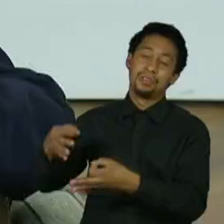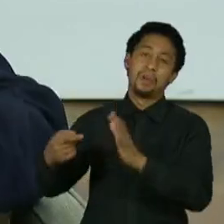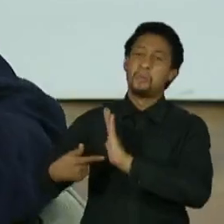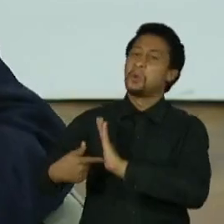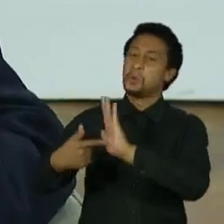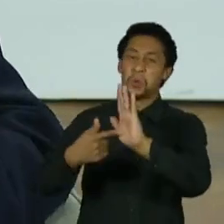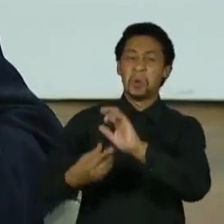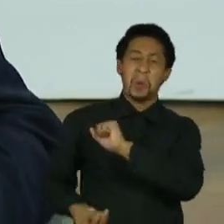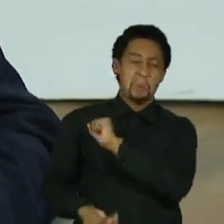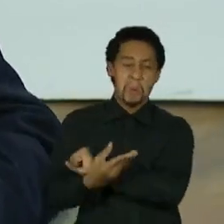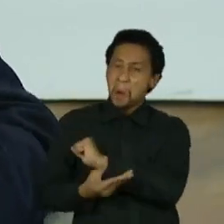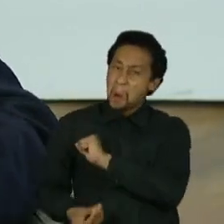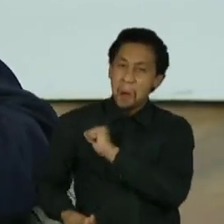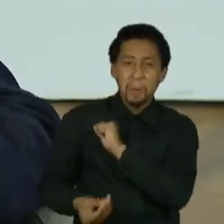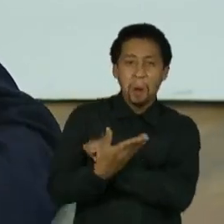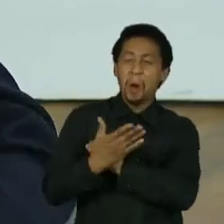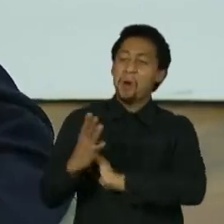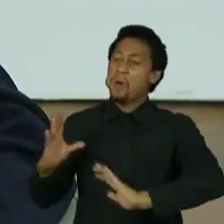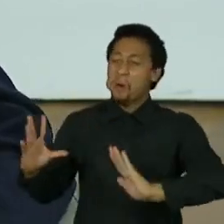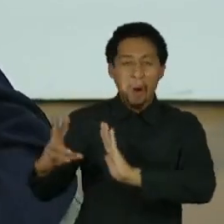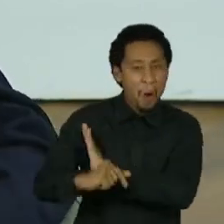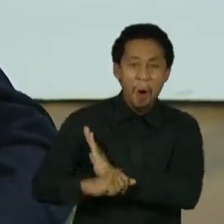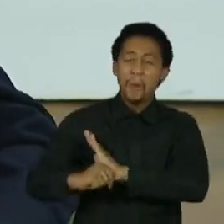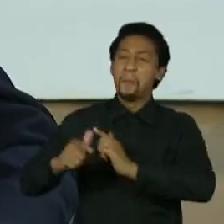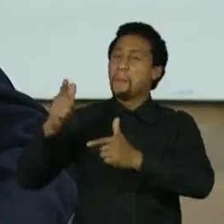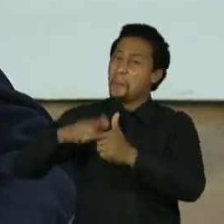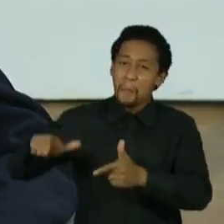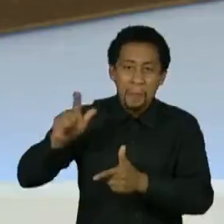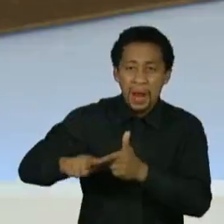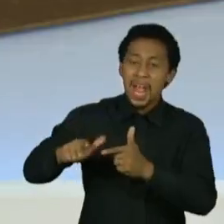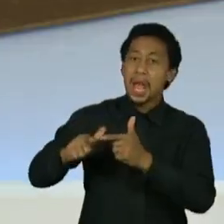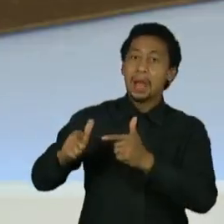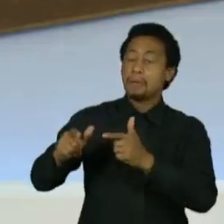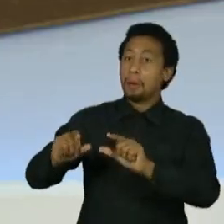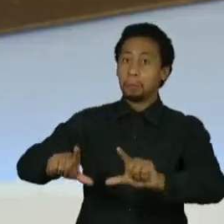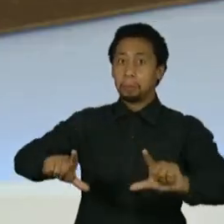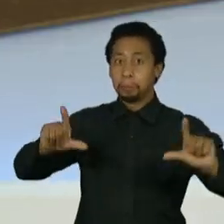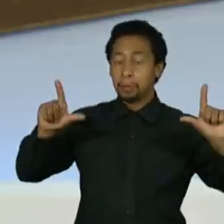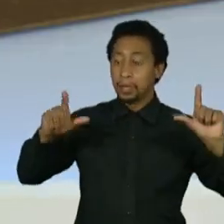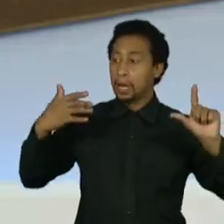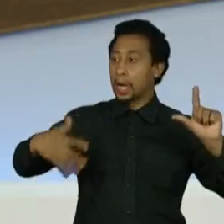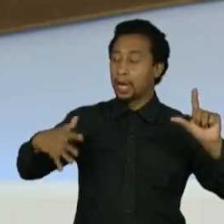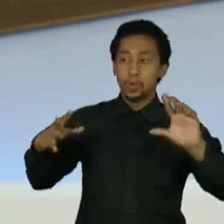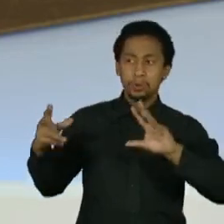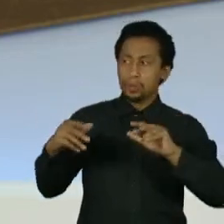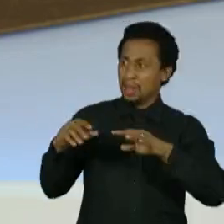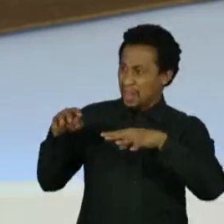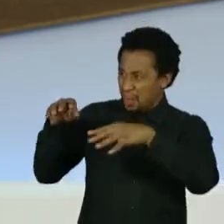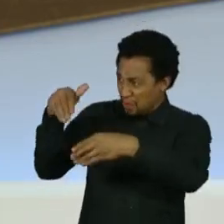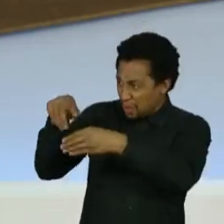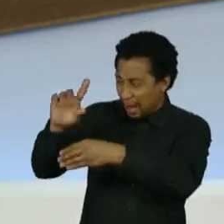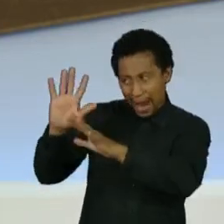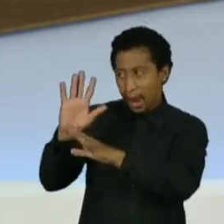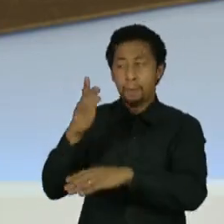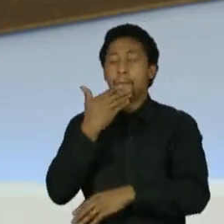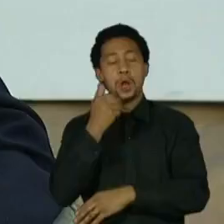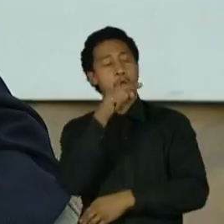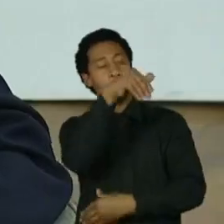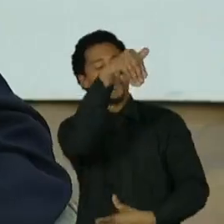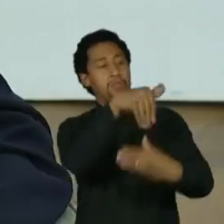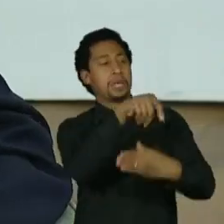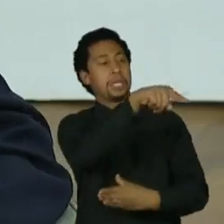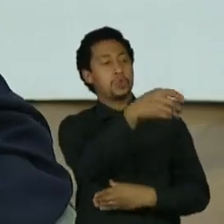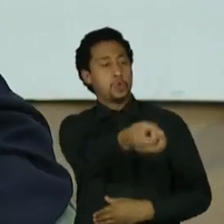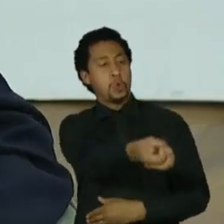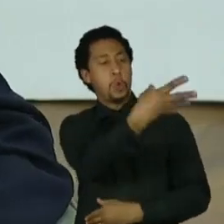agora as pessoas revisitam em termos da não presunção de inocência, do